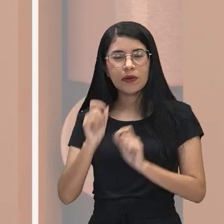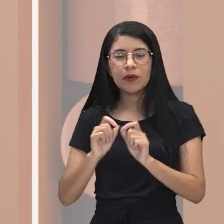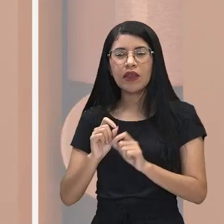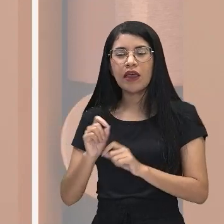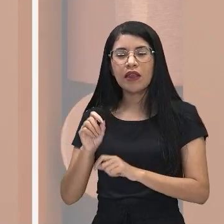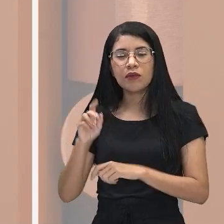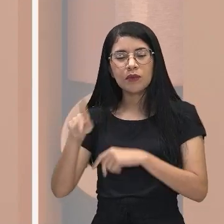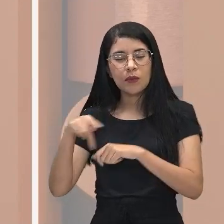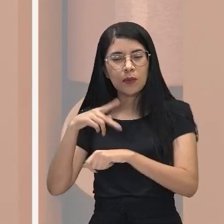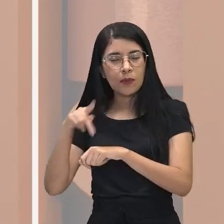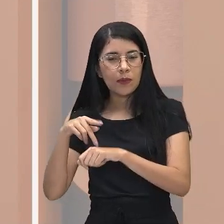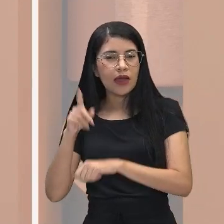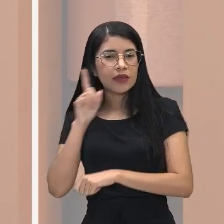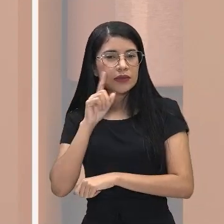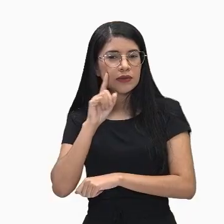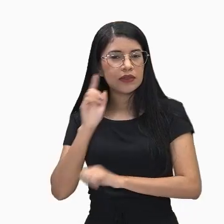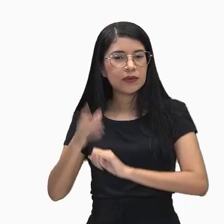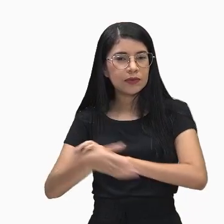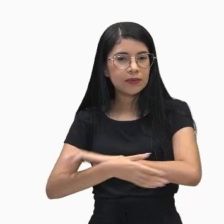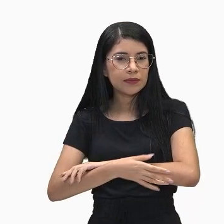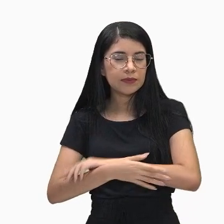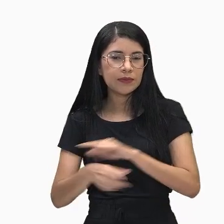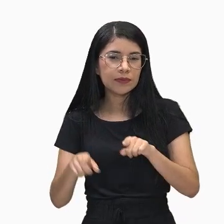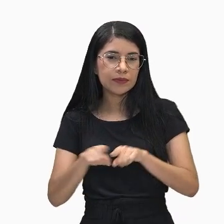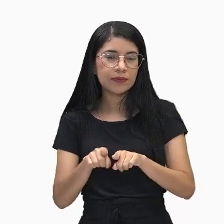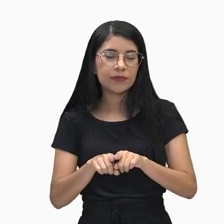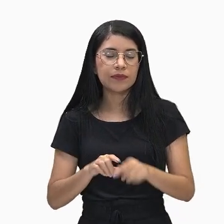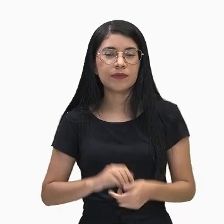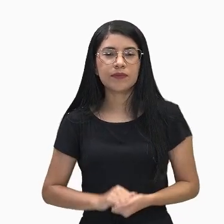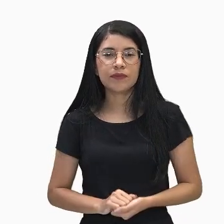seus amigos. Vamos ao texto. Vamos lá, galera.